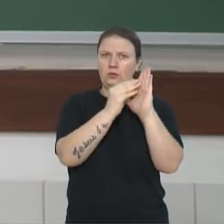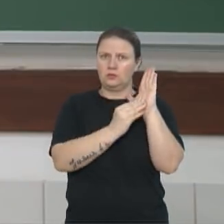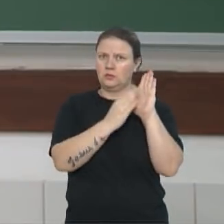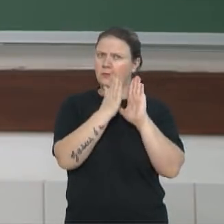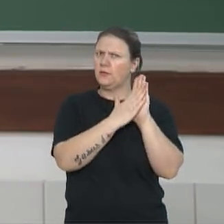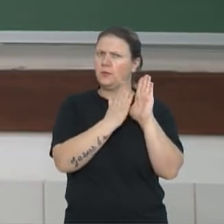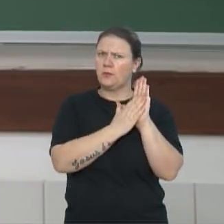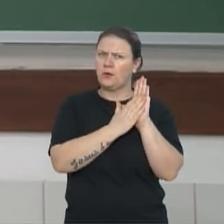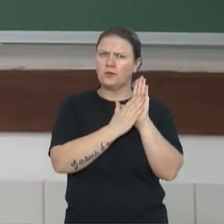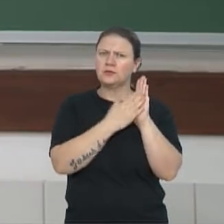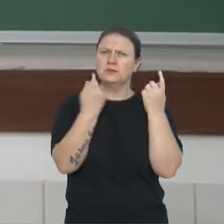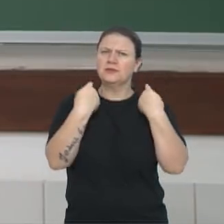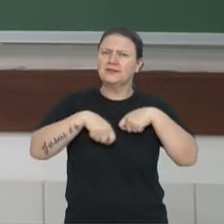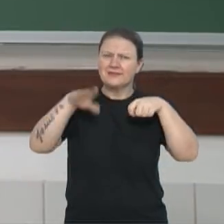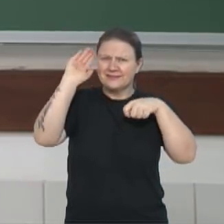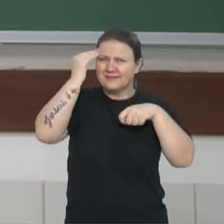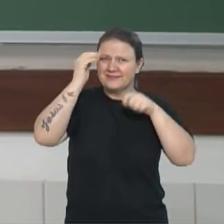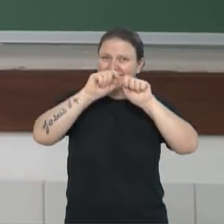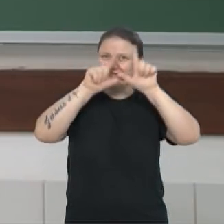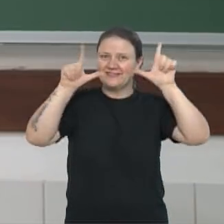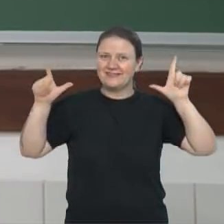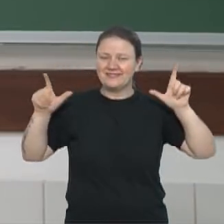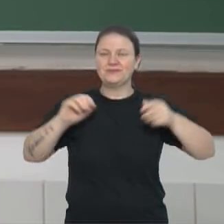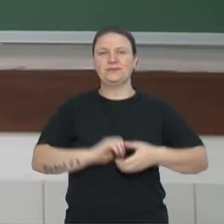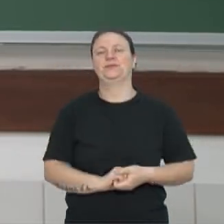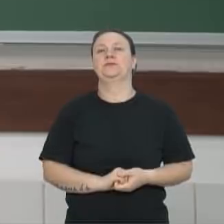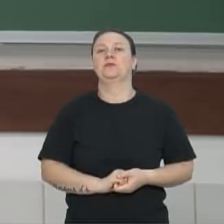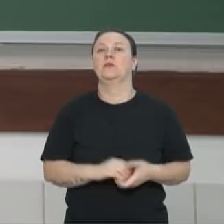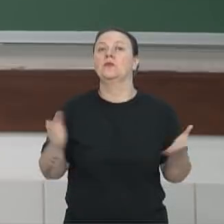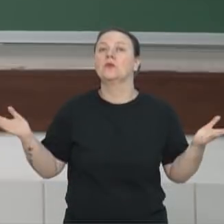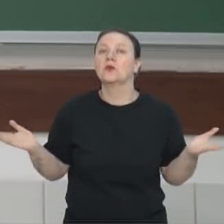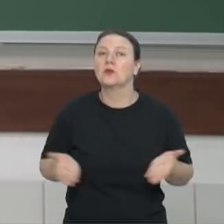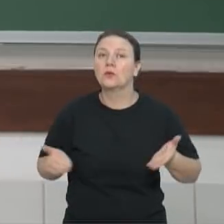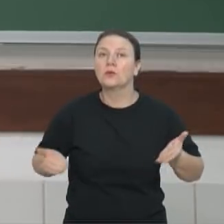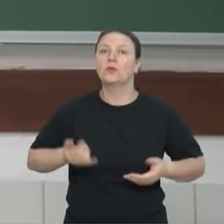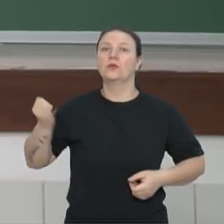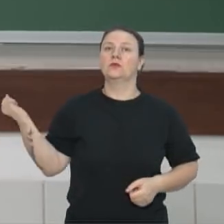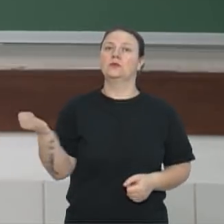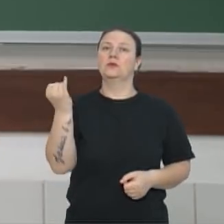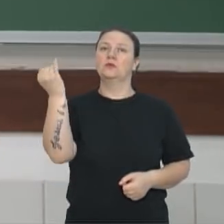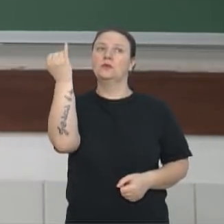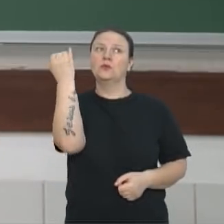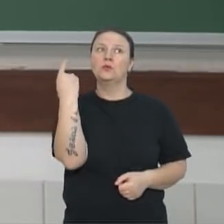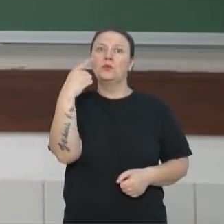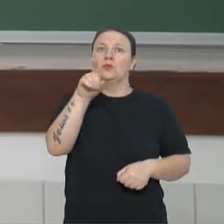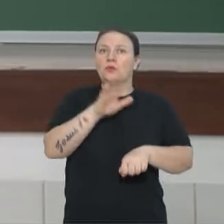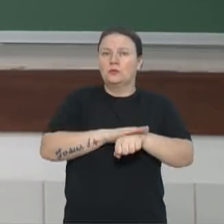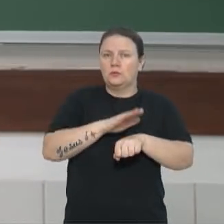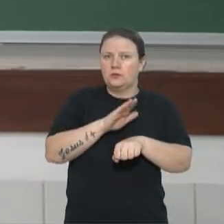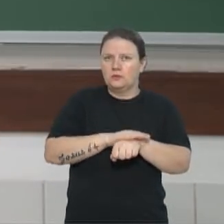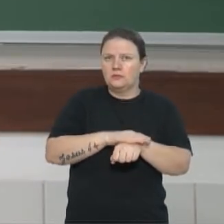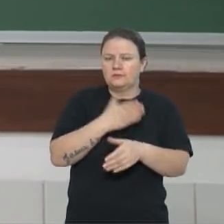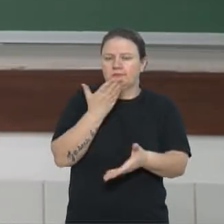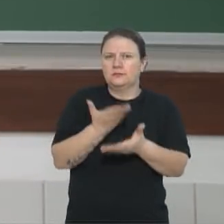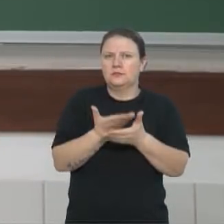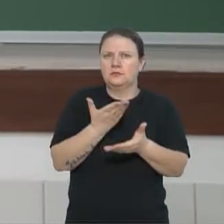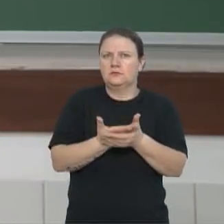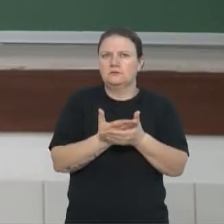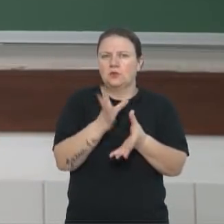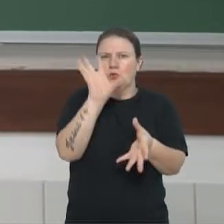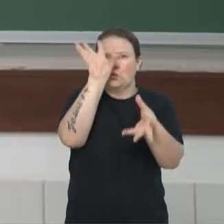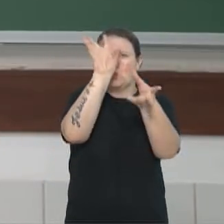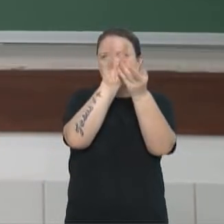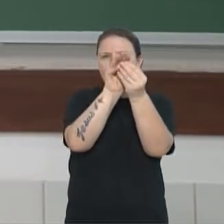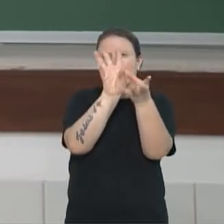Tranquilo? Beleza? Olha só. Agora é importante, então, nesse último momento de aula, que a gente faça uma